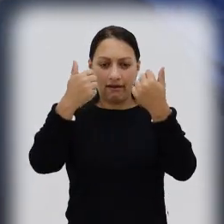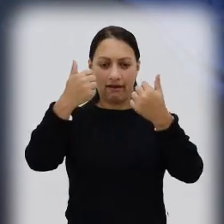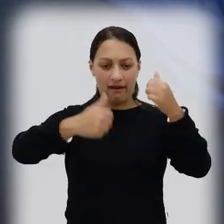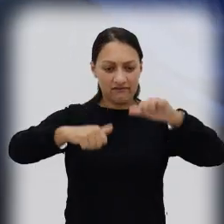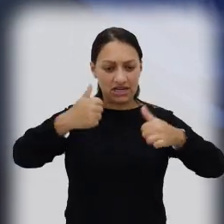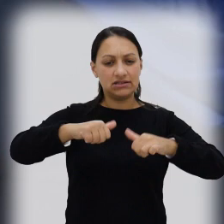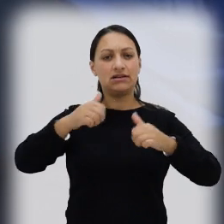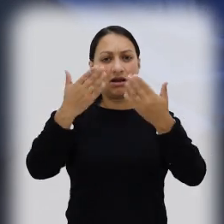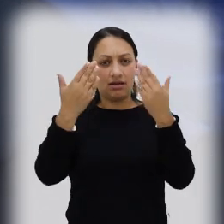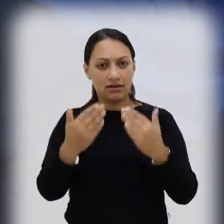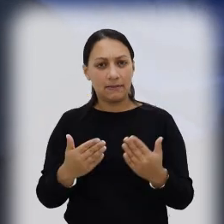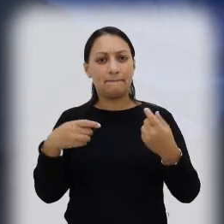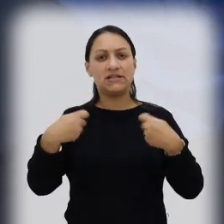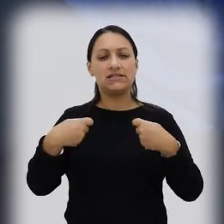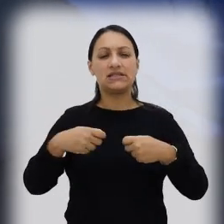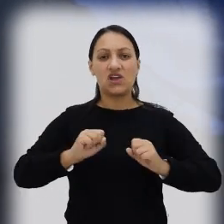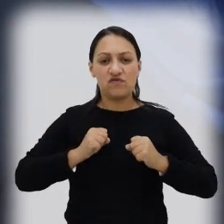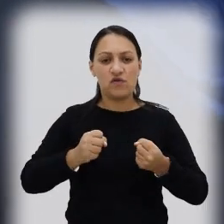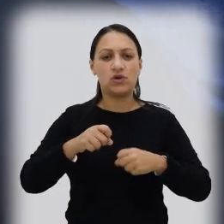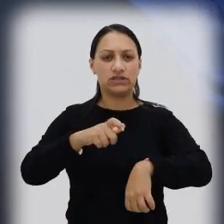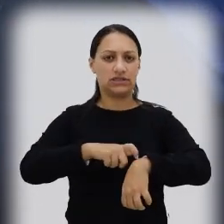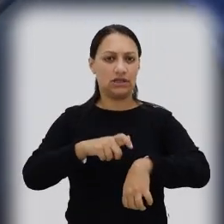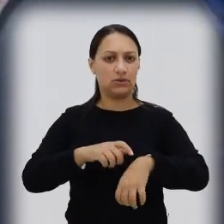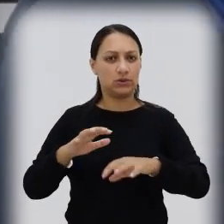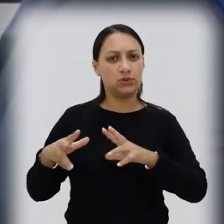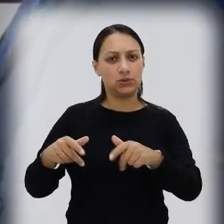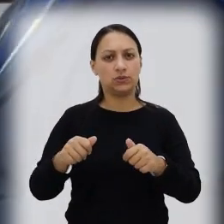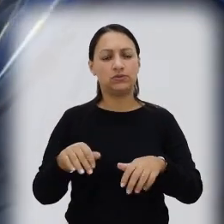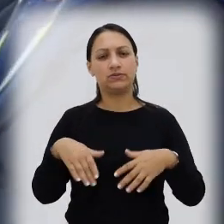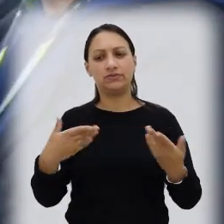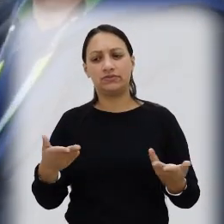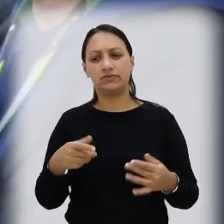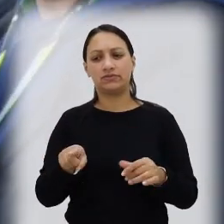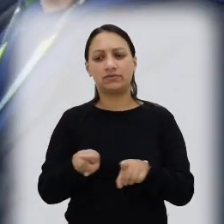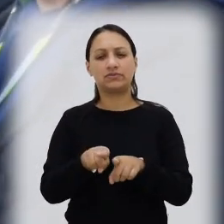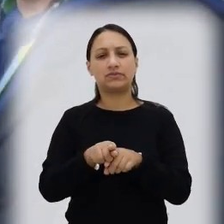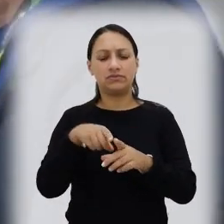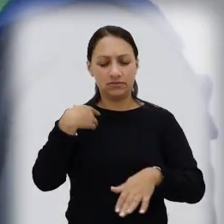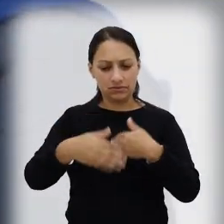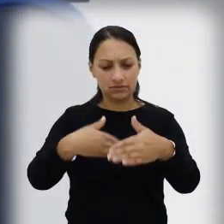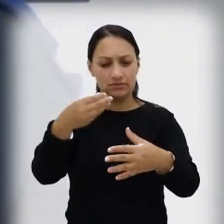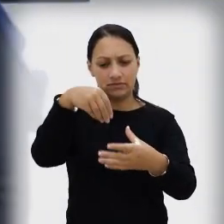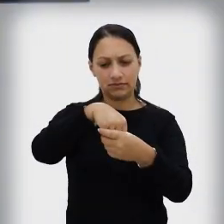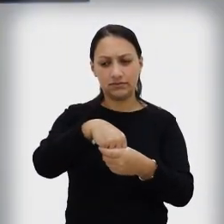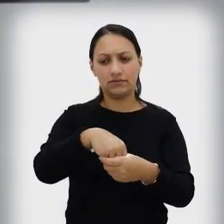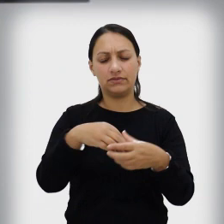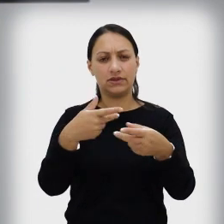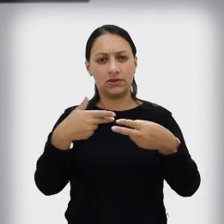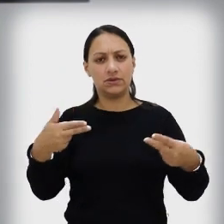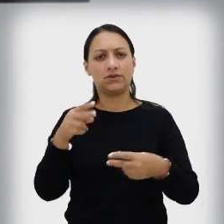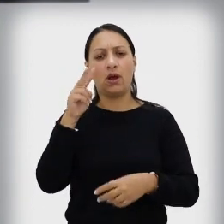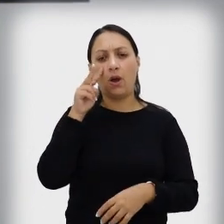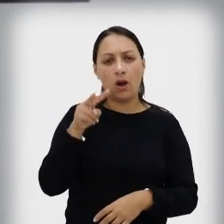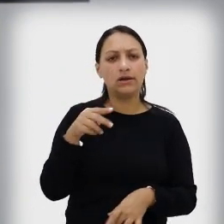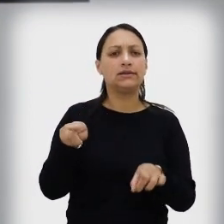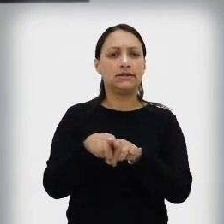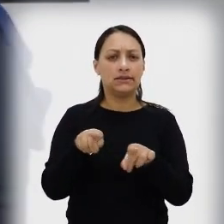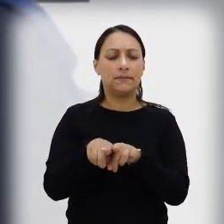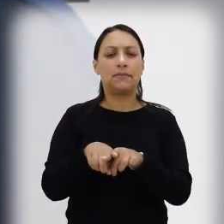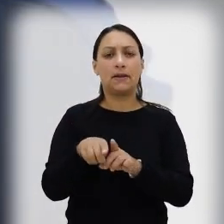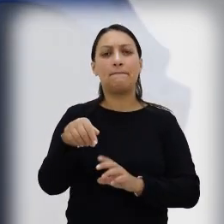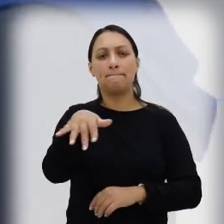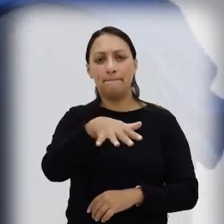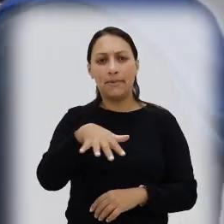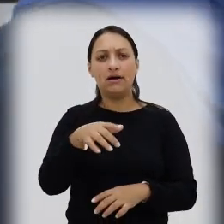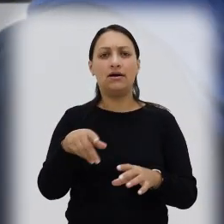ela demanda esforço e tempo. Ferramentas gerenciais, controles, processos internos, damos uma passadinha em relação a isso também, porque isso faz